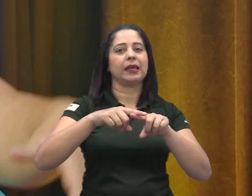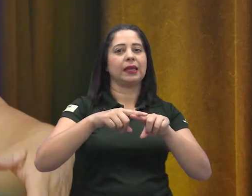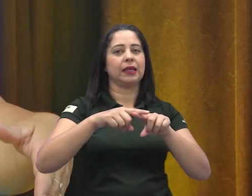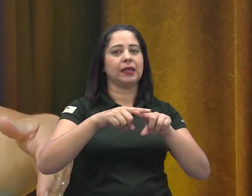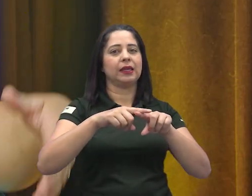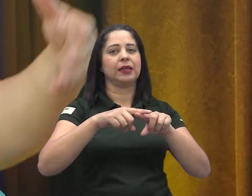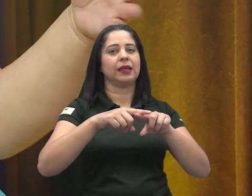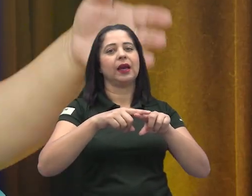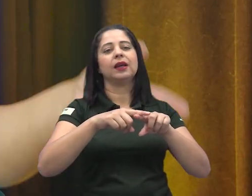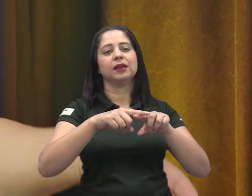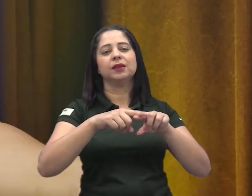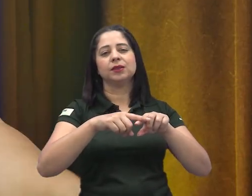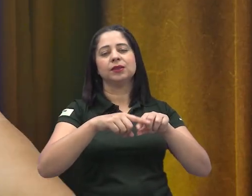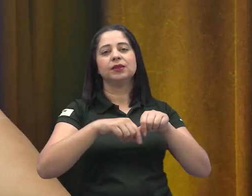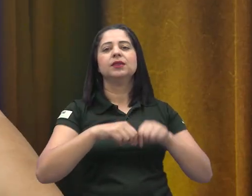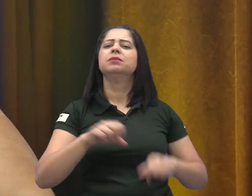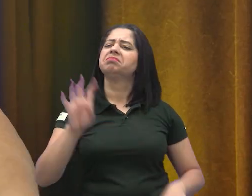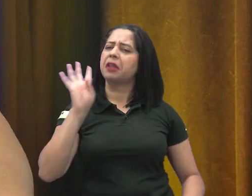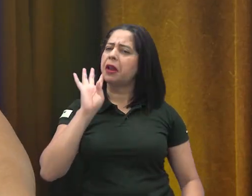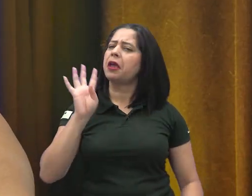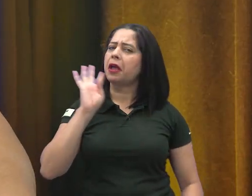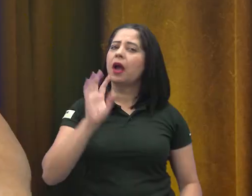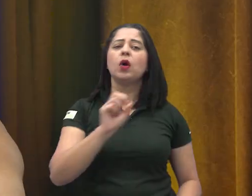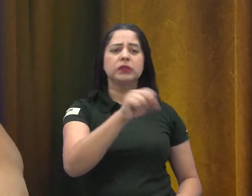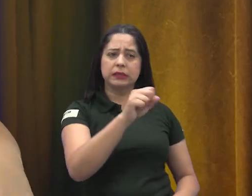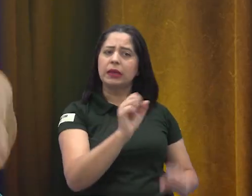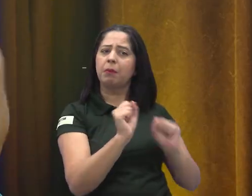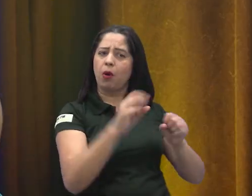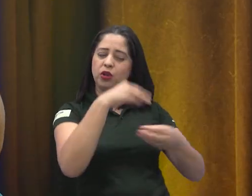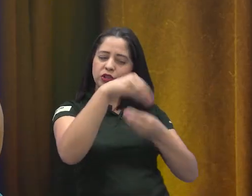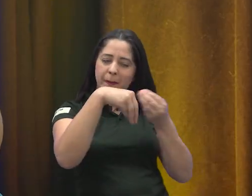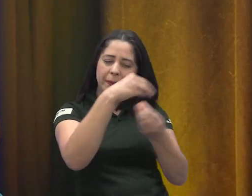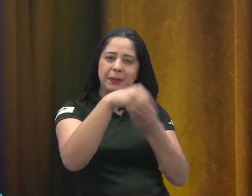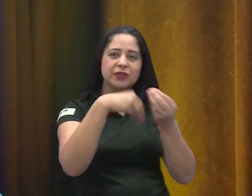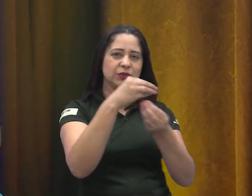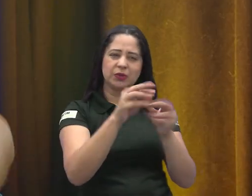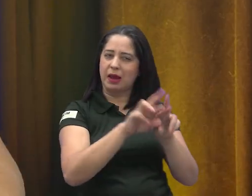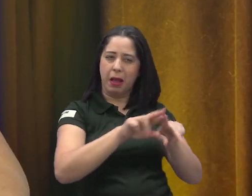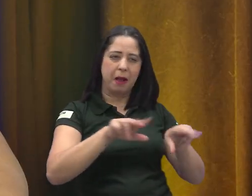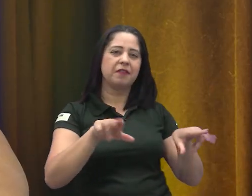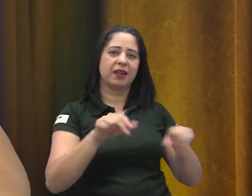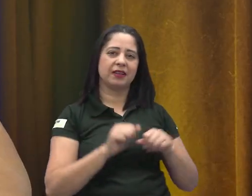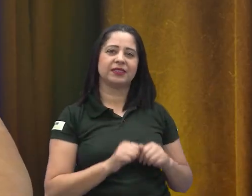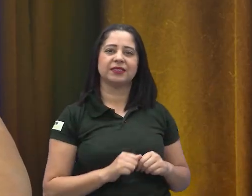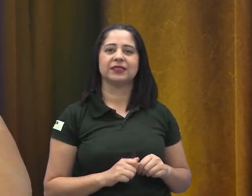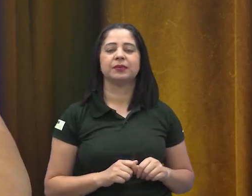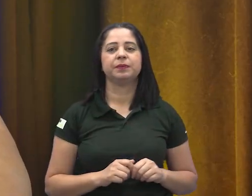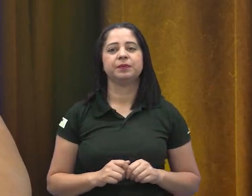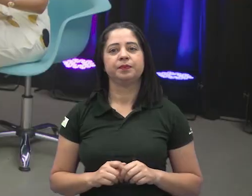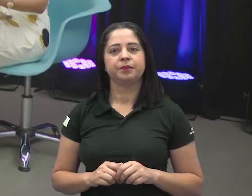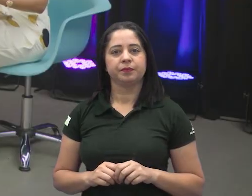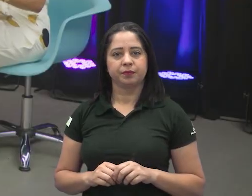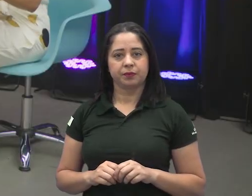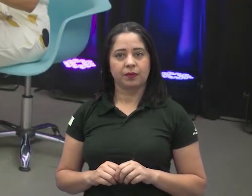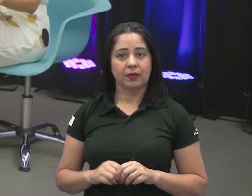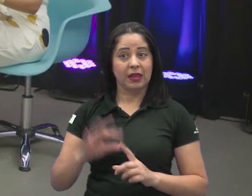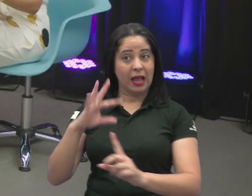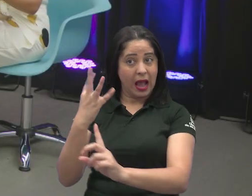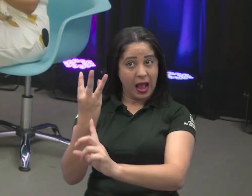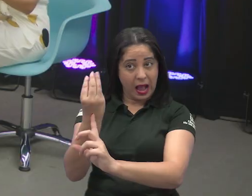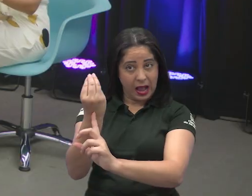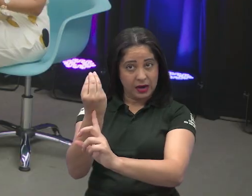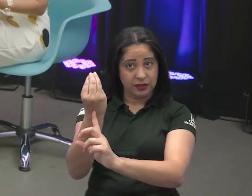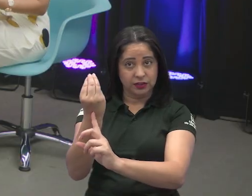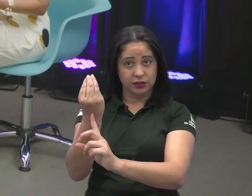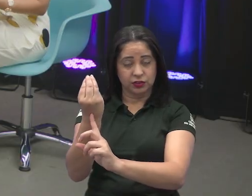forma um panô, um quadro. Muito bacana. Então, dá para misturar essa linguagem, fundir a linguagem, né? E, inclusive, a arte